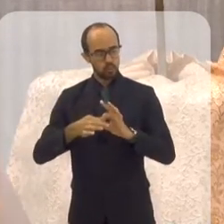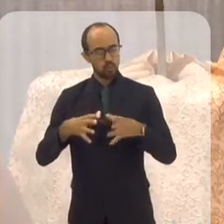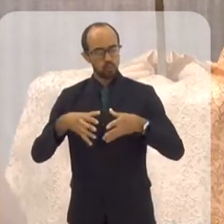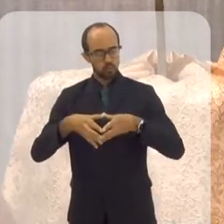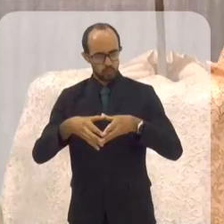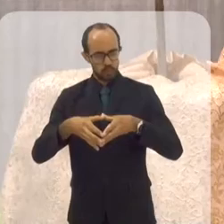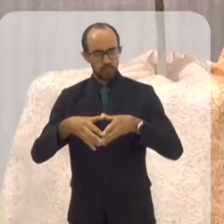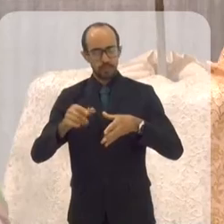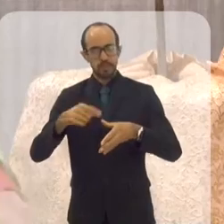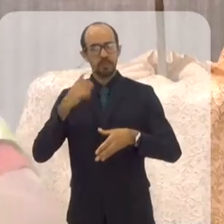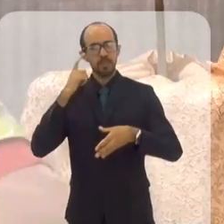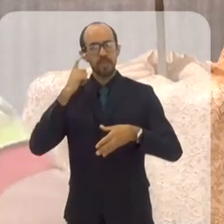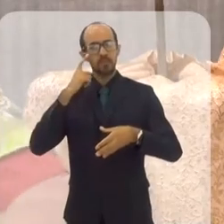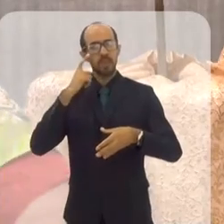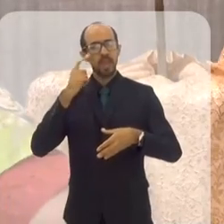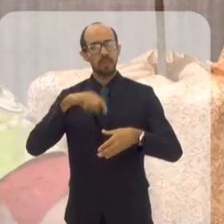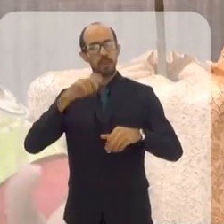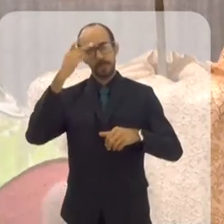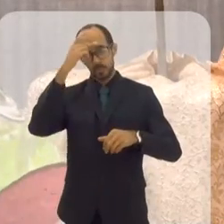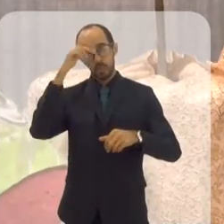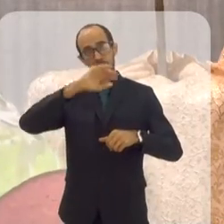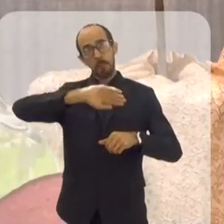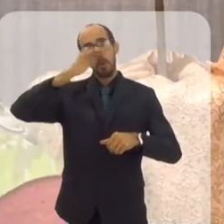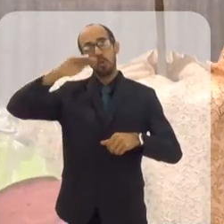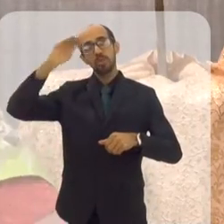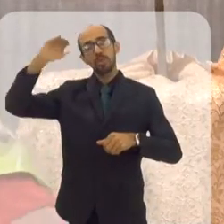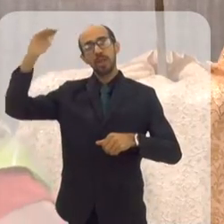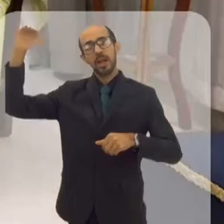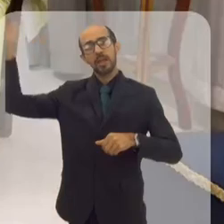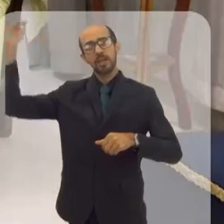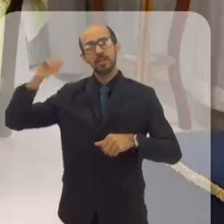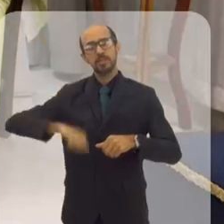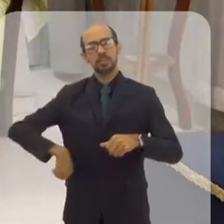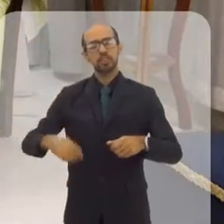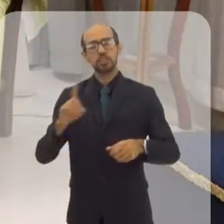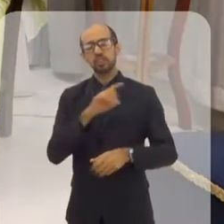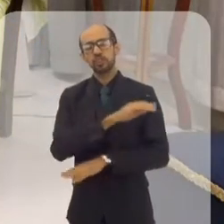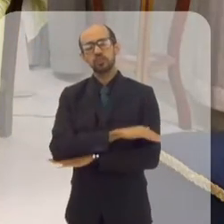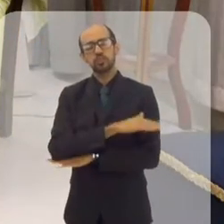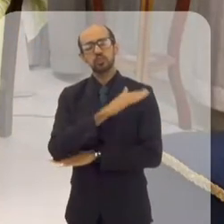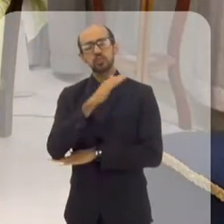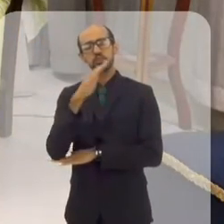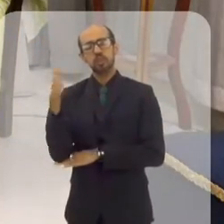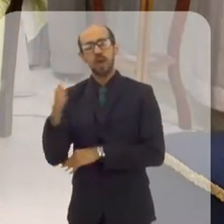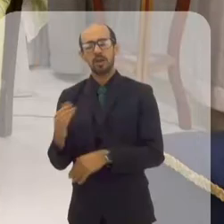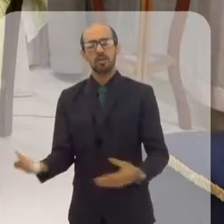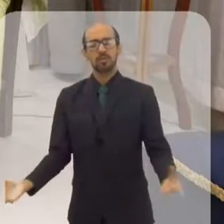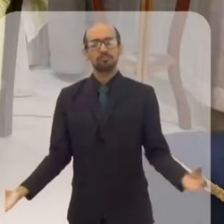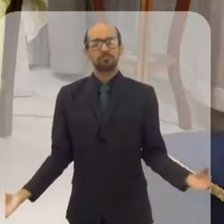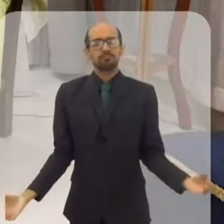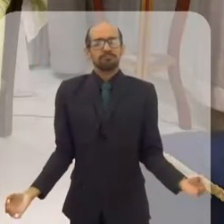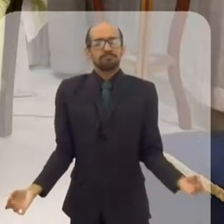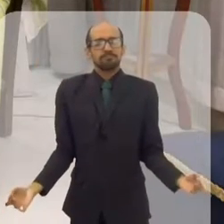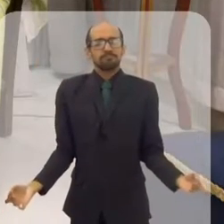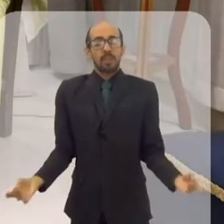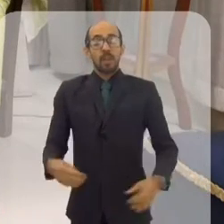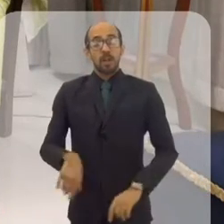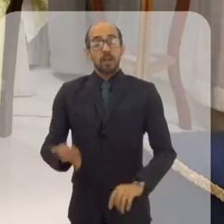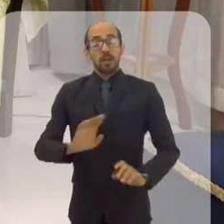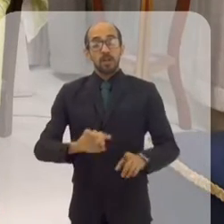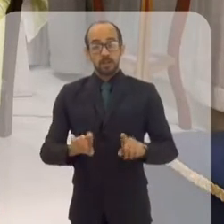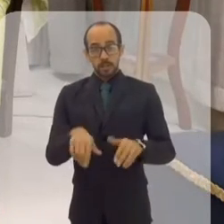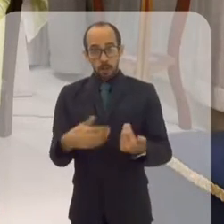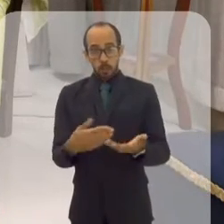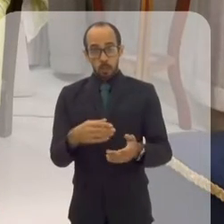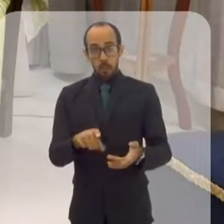como aqueles que você vê medita a malária é de Chico Diaz naquelas também uma hora de juristas também o